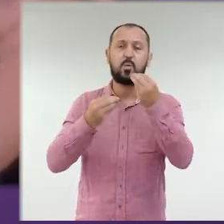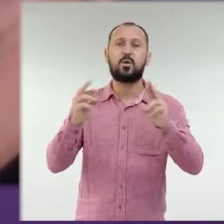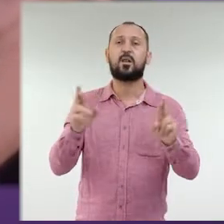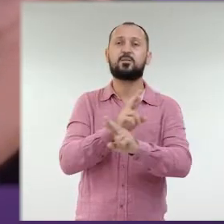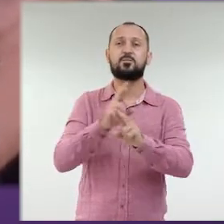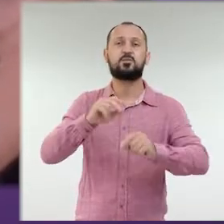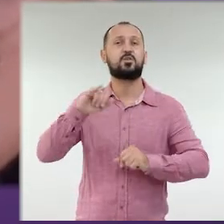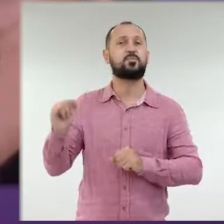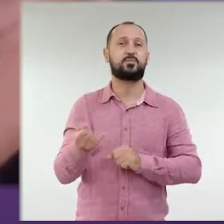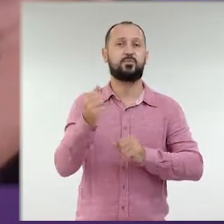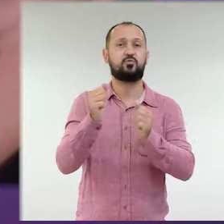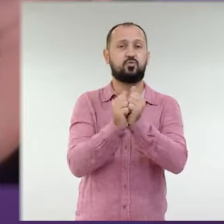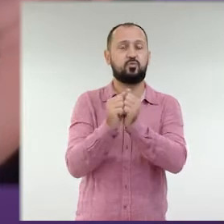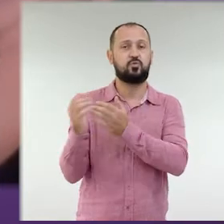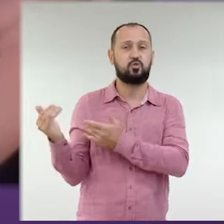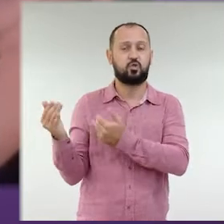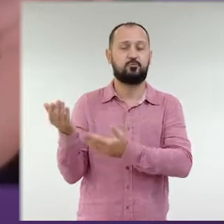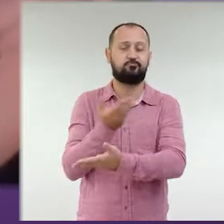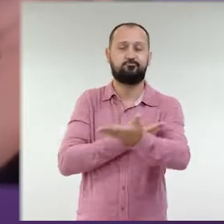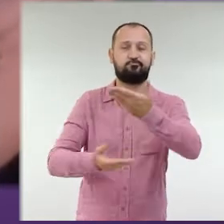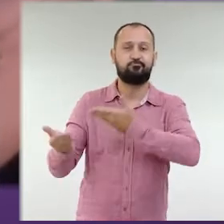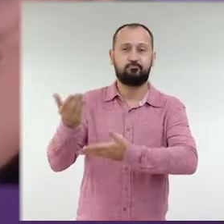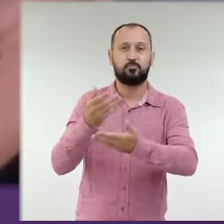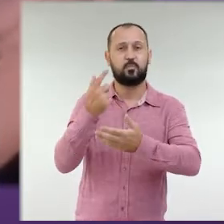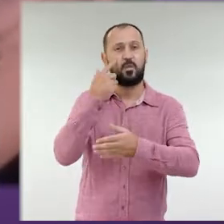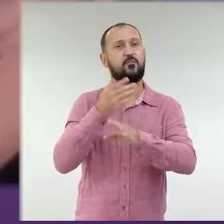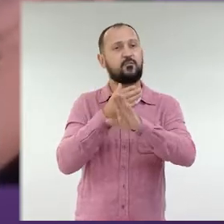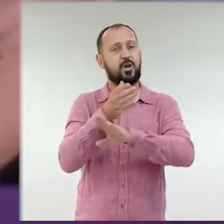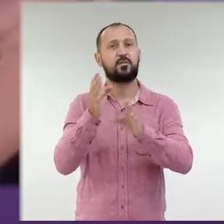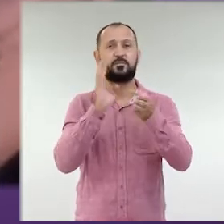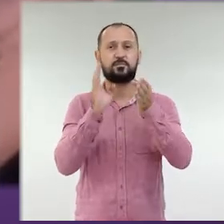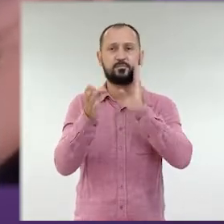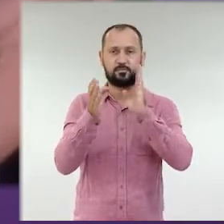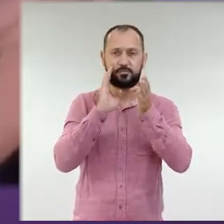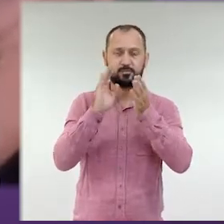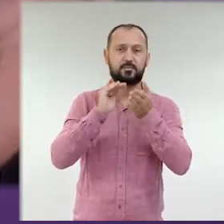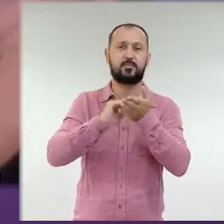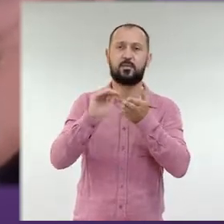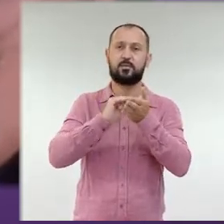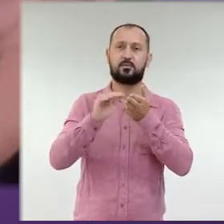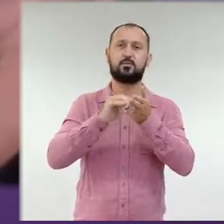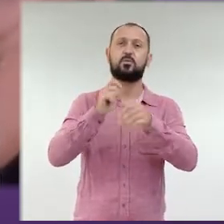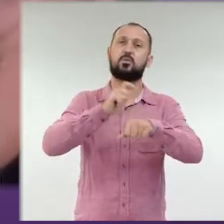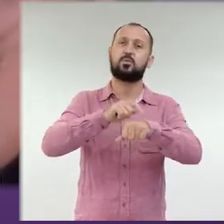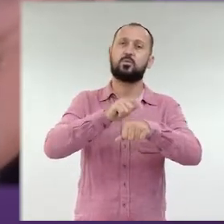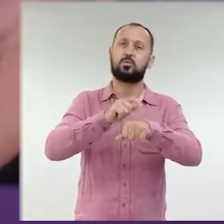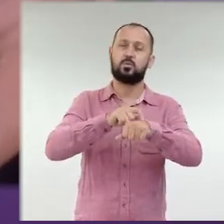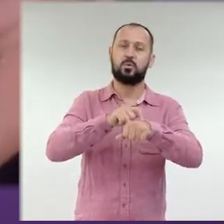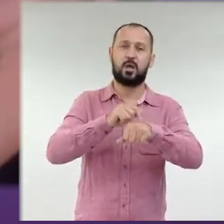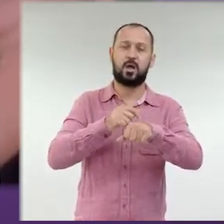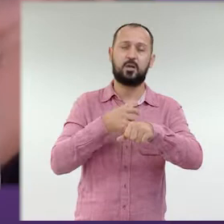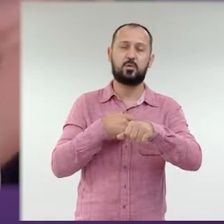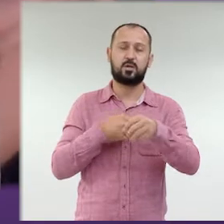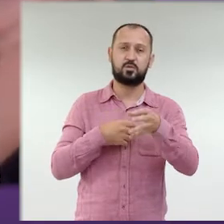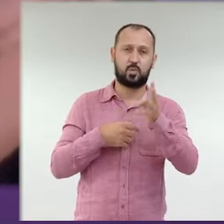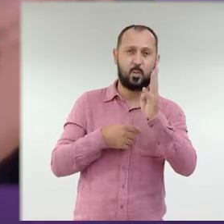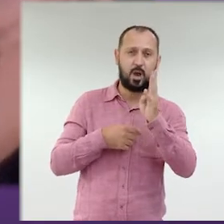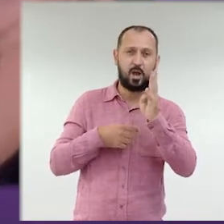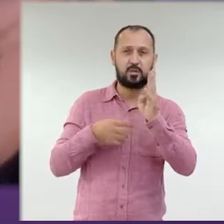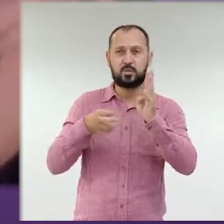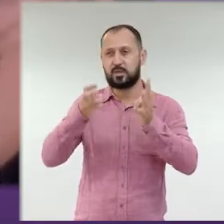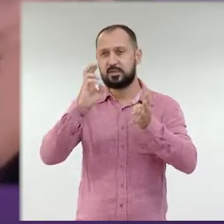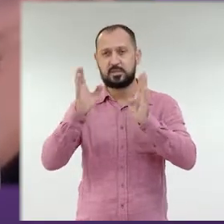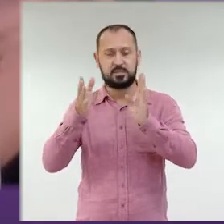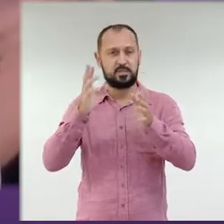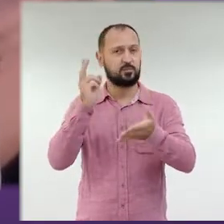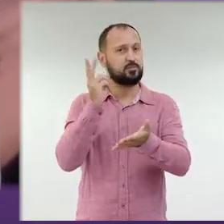relacionamentos abusivos entre adolescentes. Então, vai para o nosso Facebook da Subsecretaria, das 16 às 17 horas,